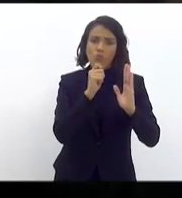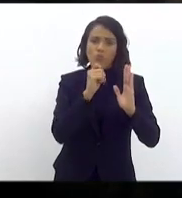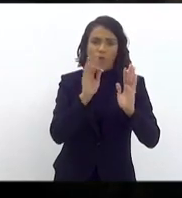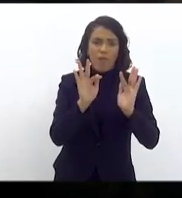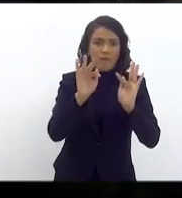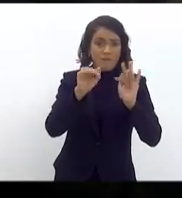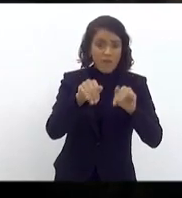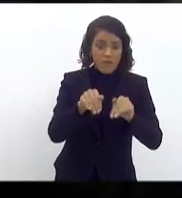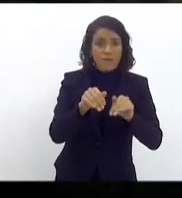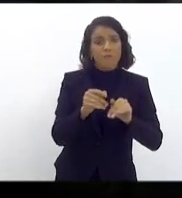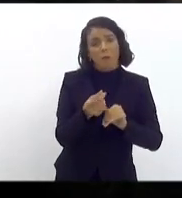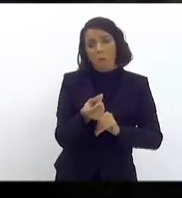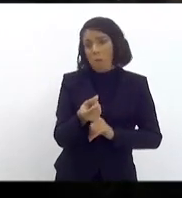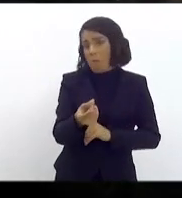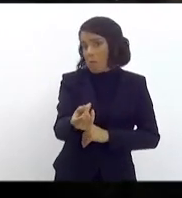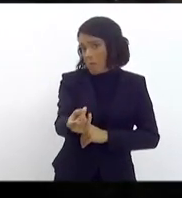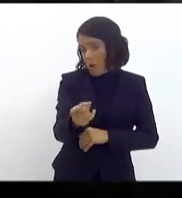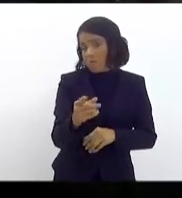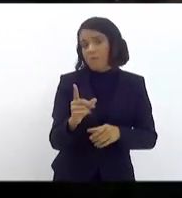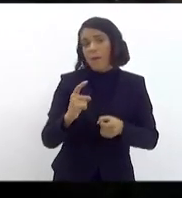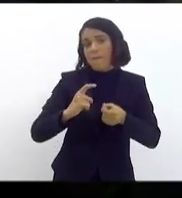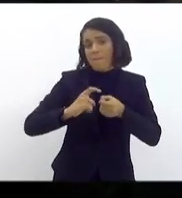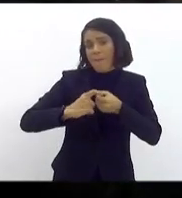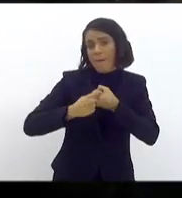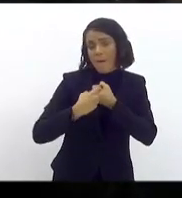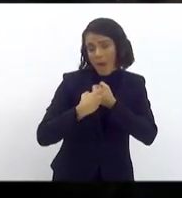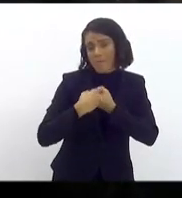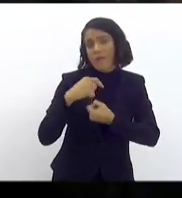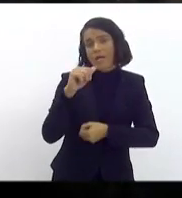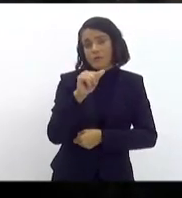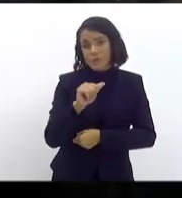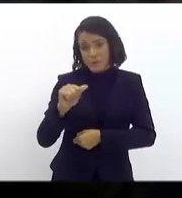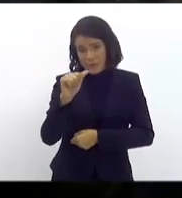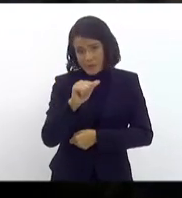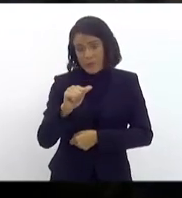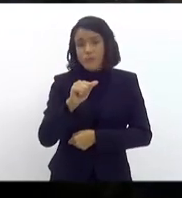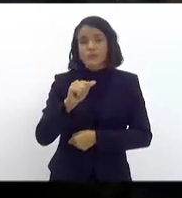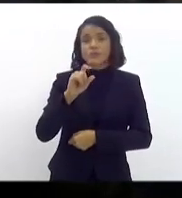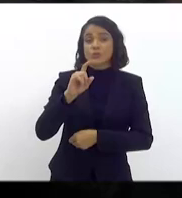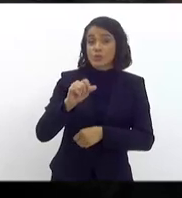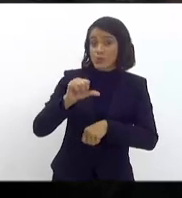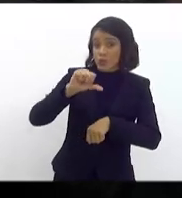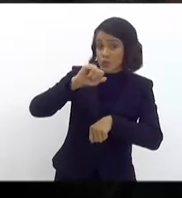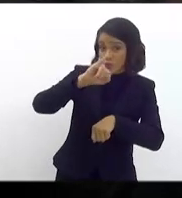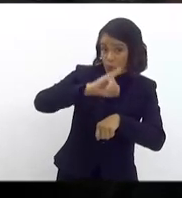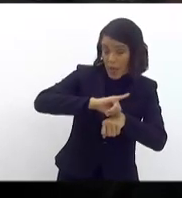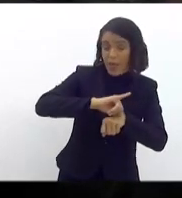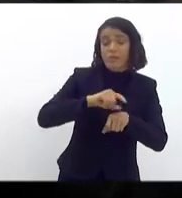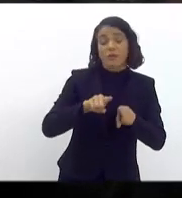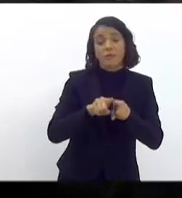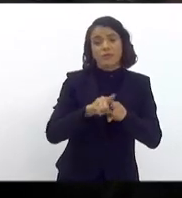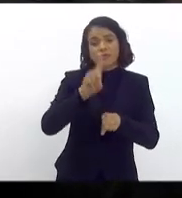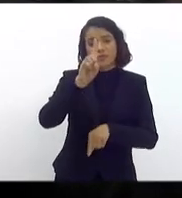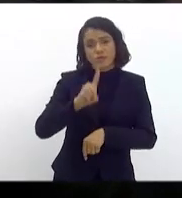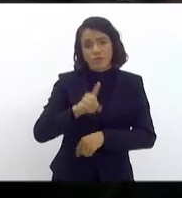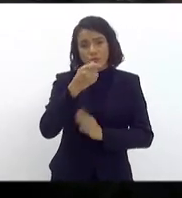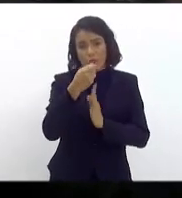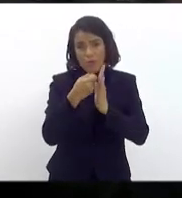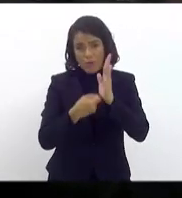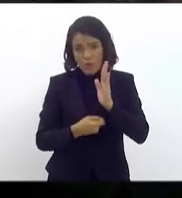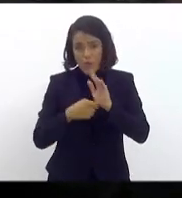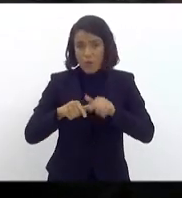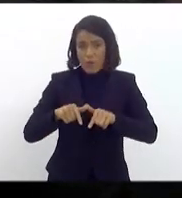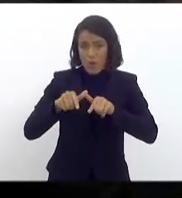indeterminado, constituída por associações de titulares de direitos de autor e dos que lhes são conexos, relativos à